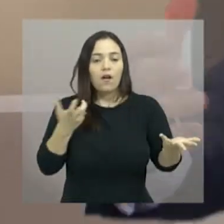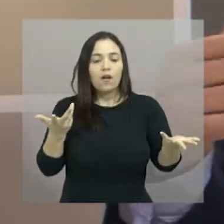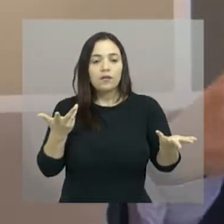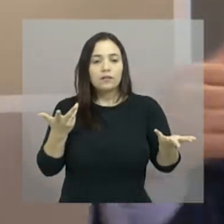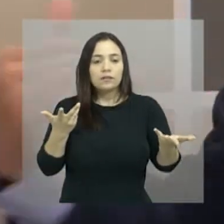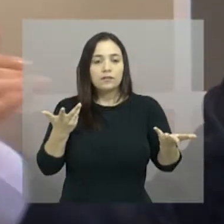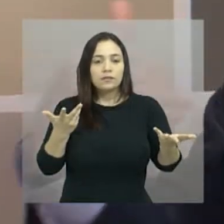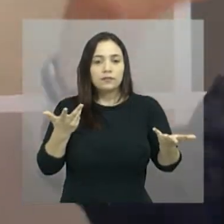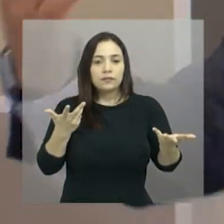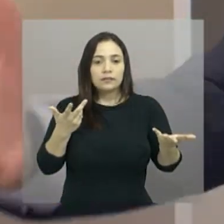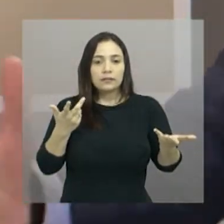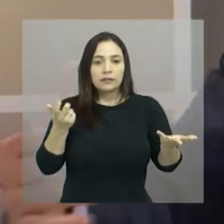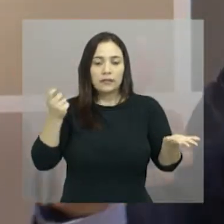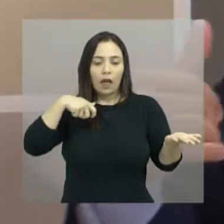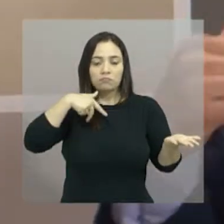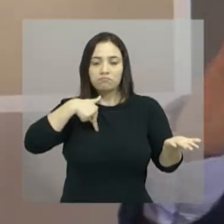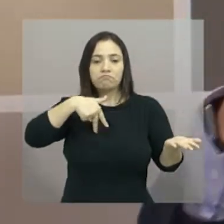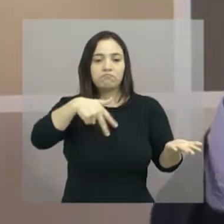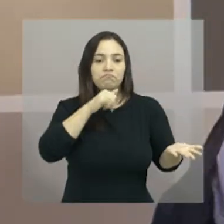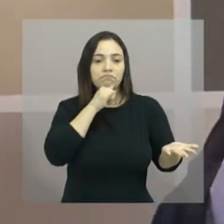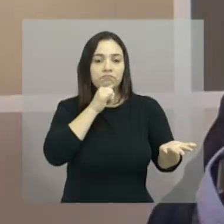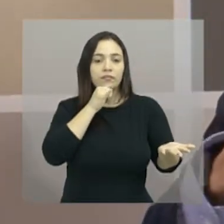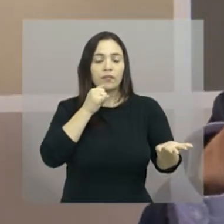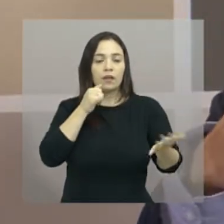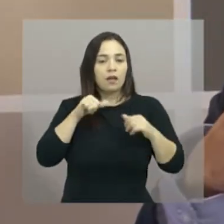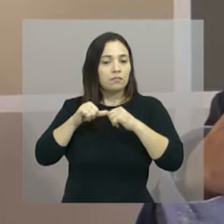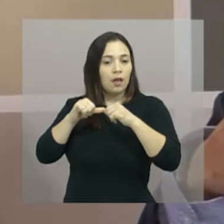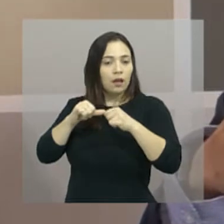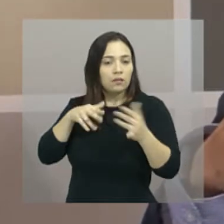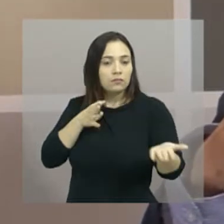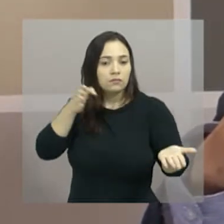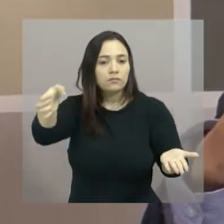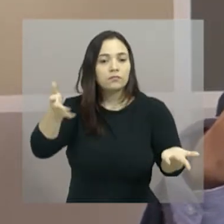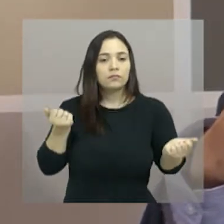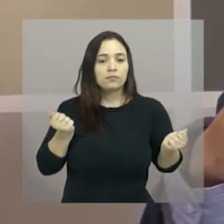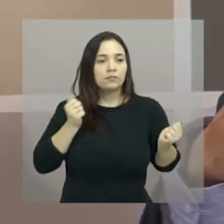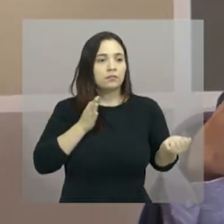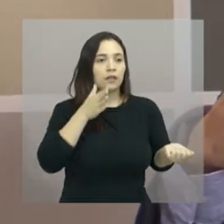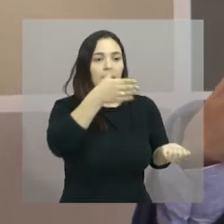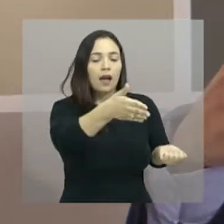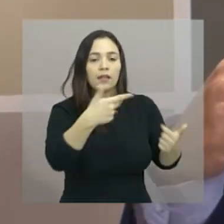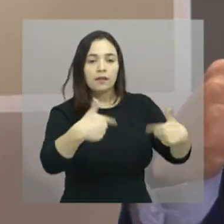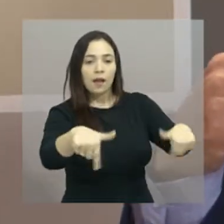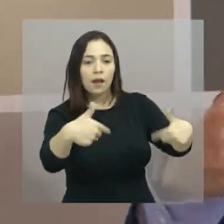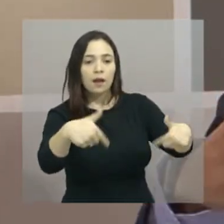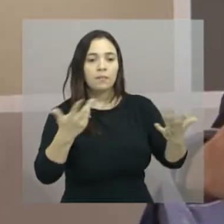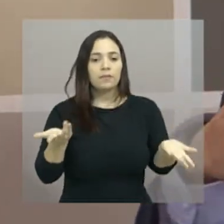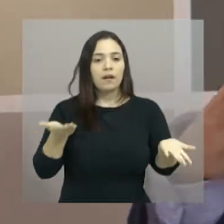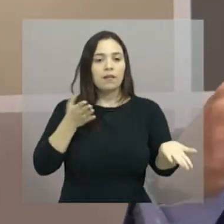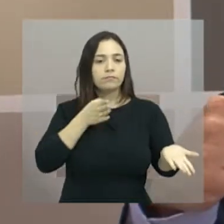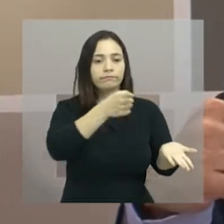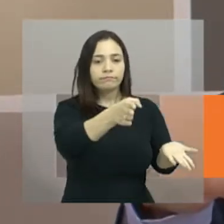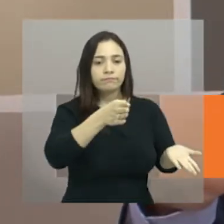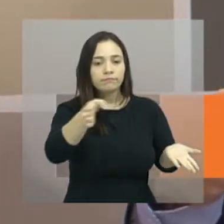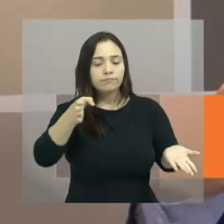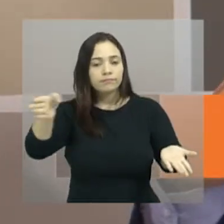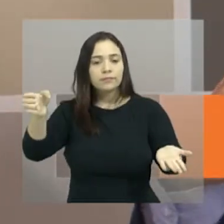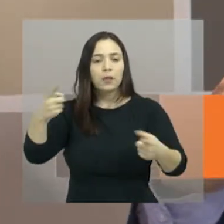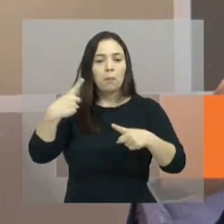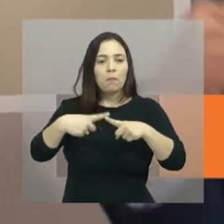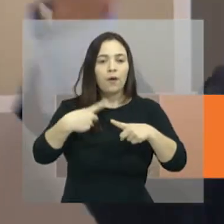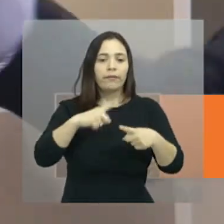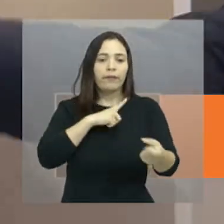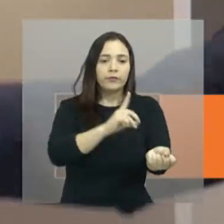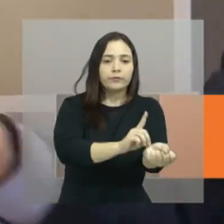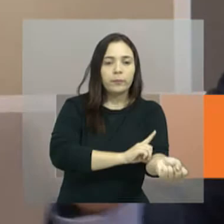para o supermercado, para ir para o trabalho, né? Para fazer exercício, para voltar a caminhar porque é hipertenso,